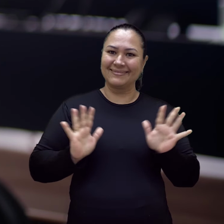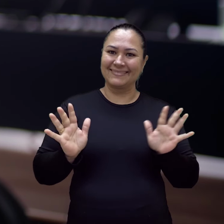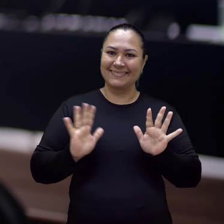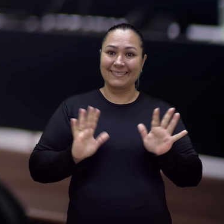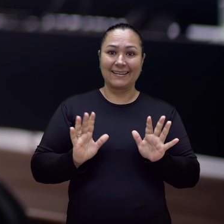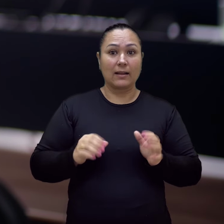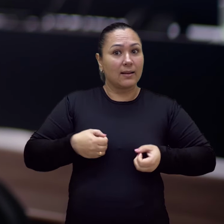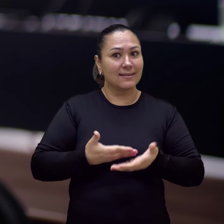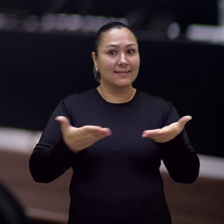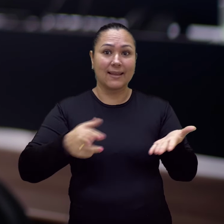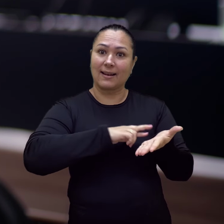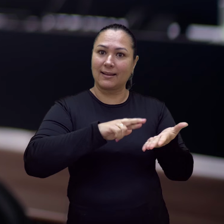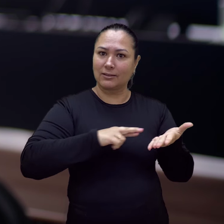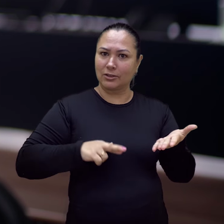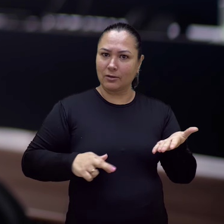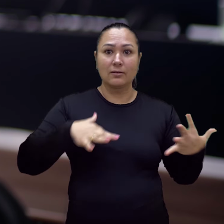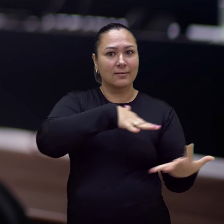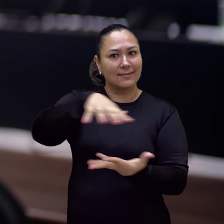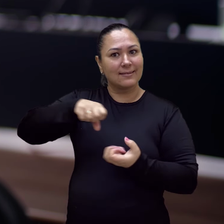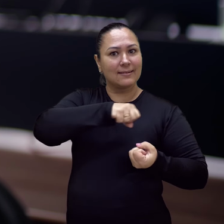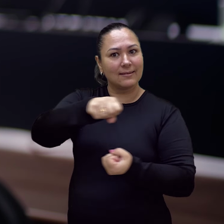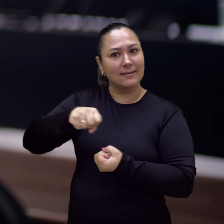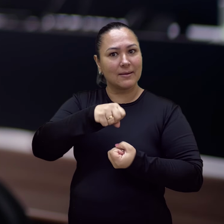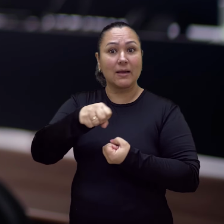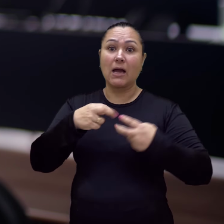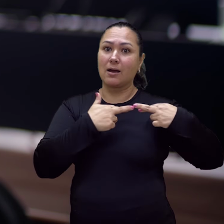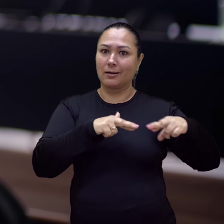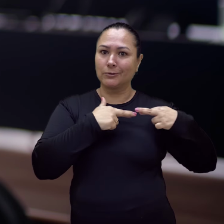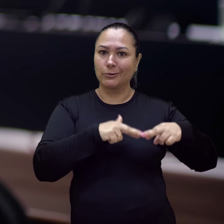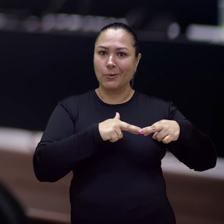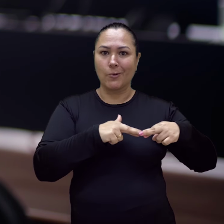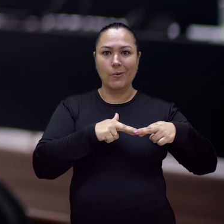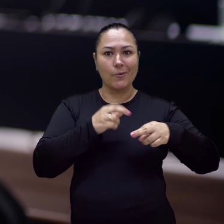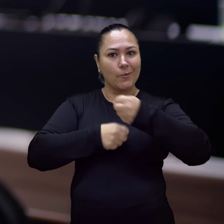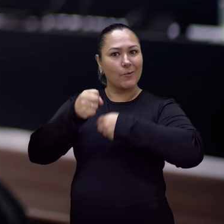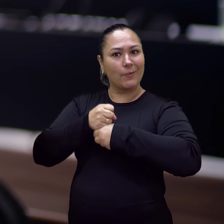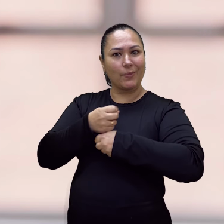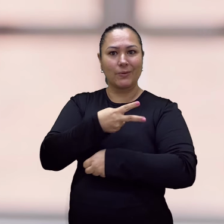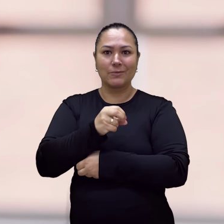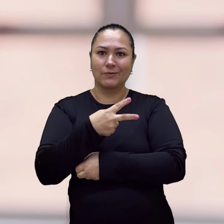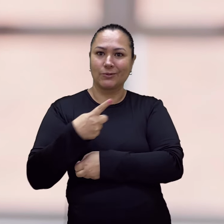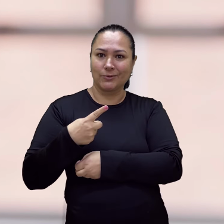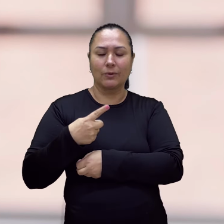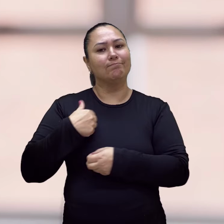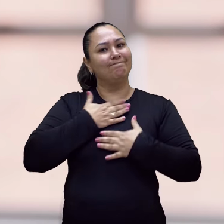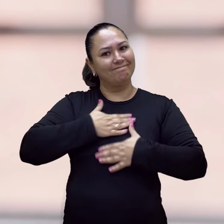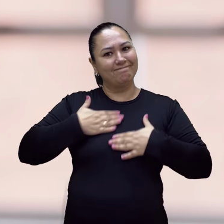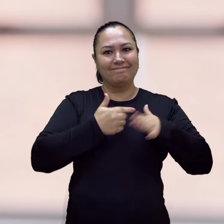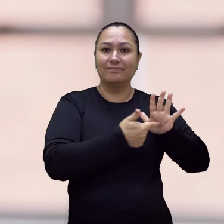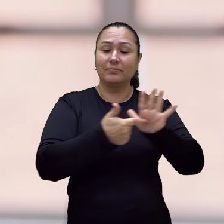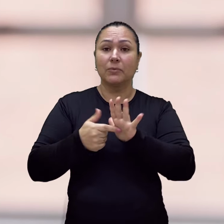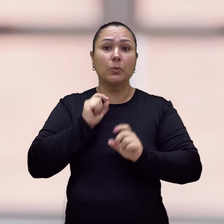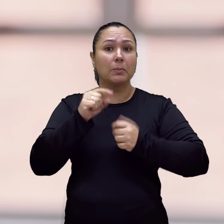Olá! Estamos lançando o relatório de sustentabilidade das empresas Randon referente ao ano de 2021. É com prazer que